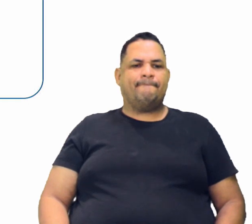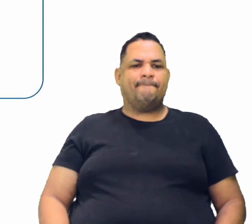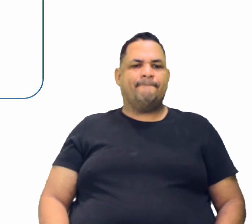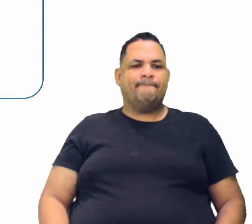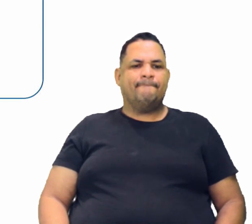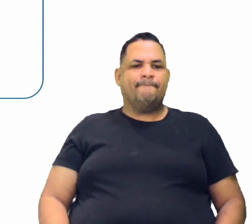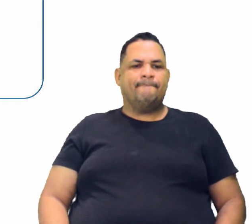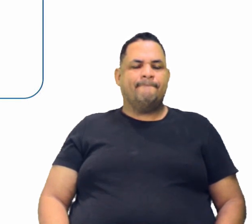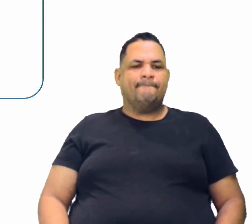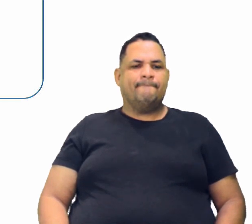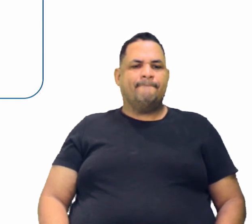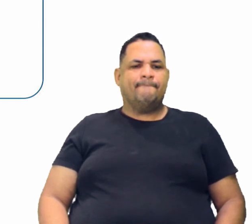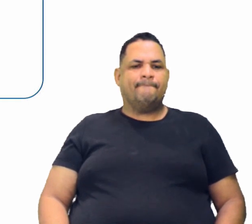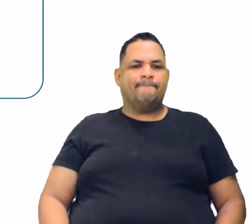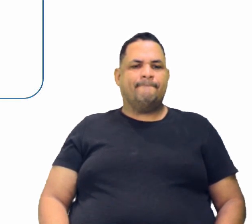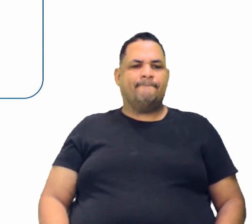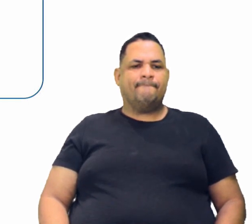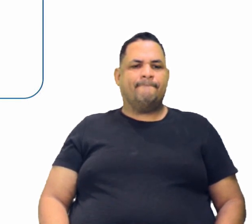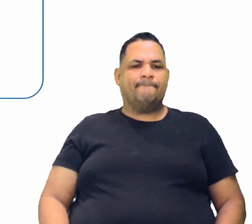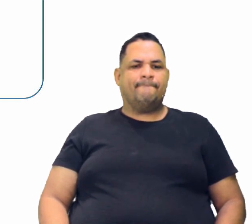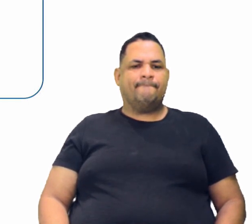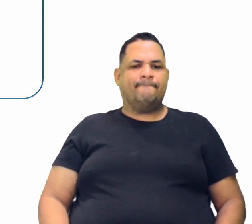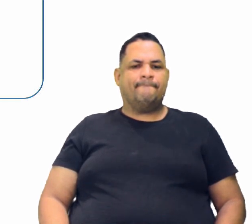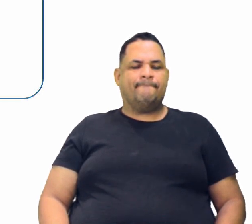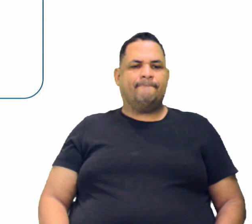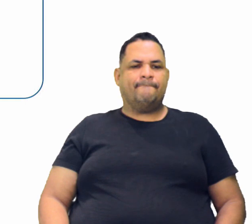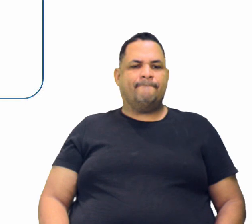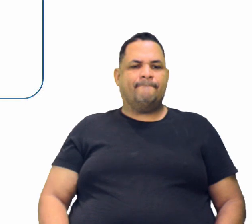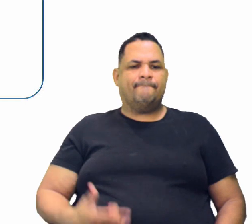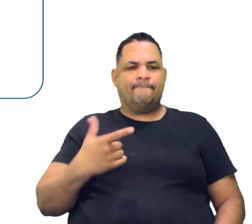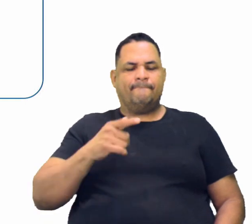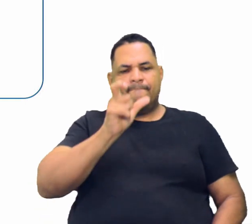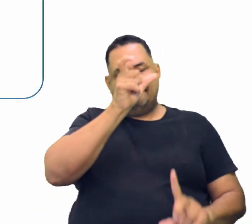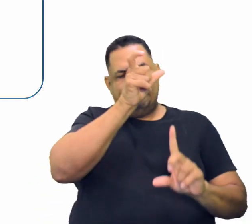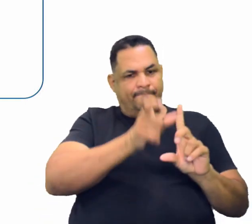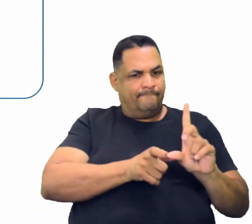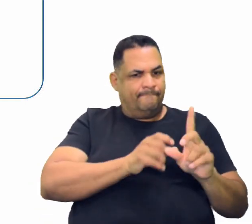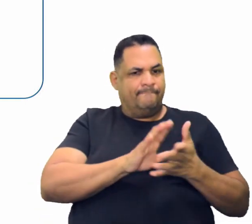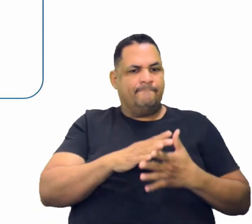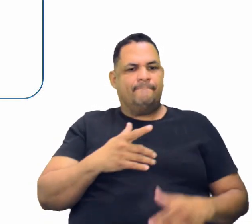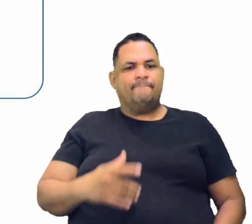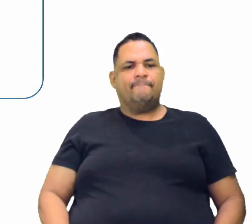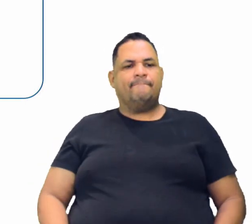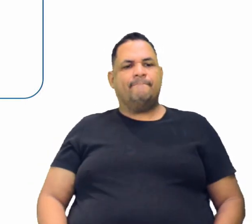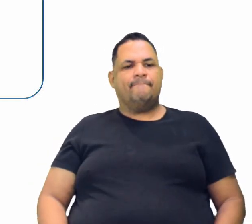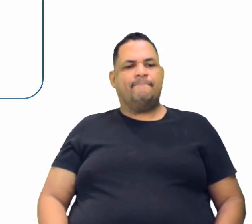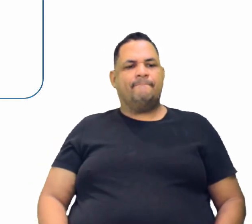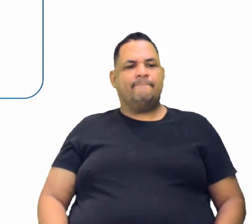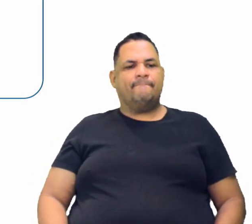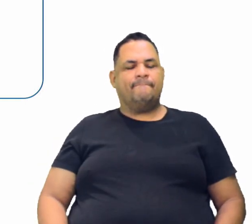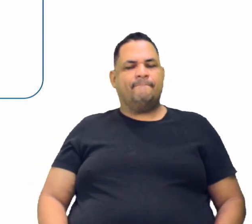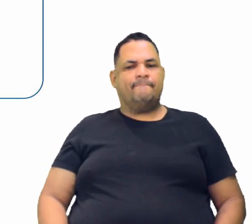Colocando aqui para vocês. Tá bom? Ó, não tem sujeito. Tá bom?